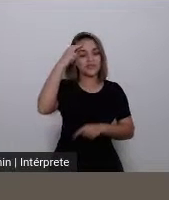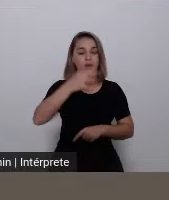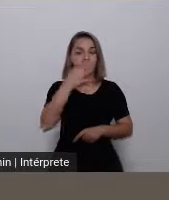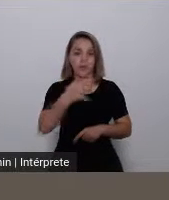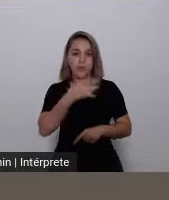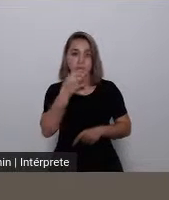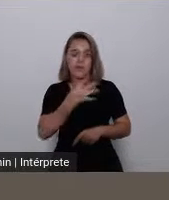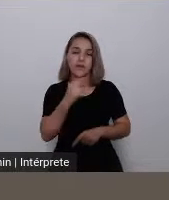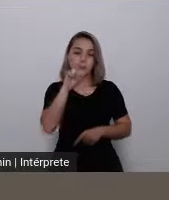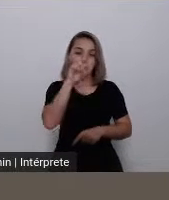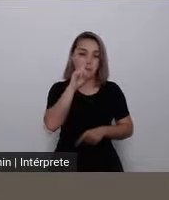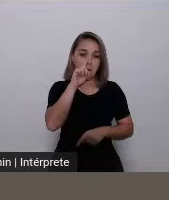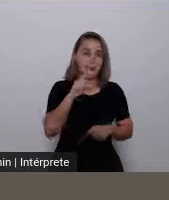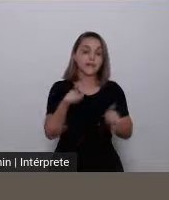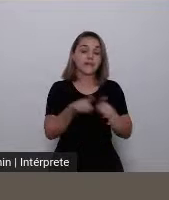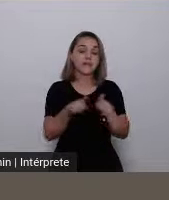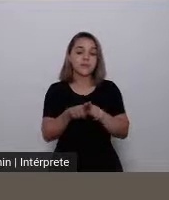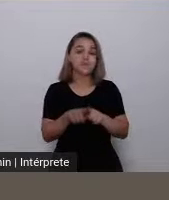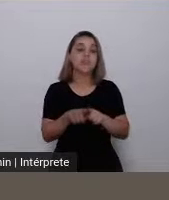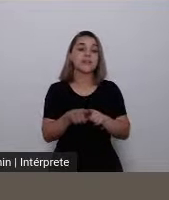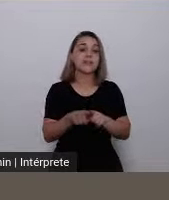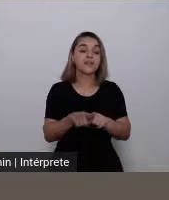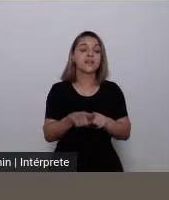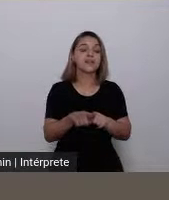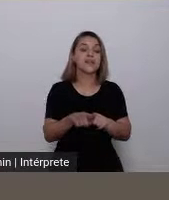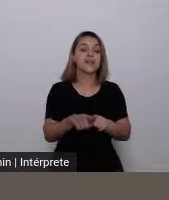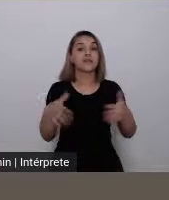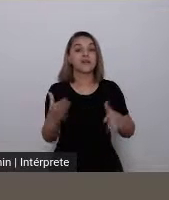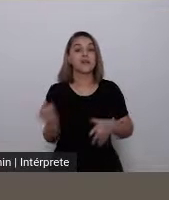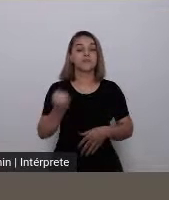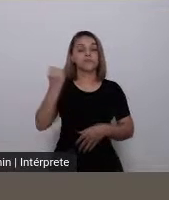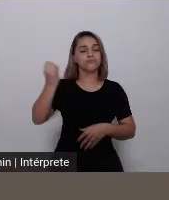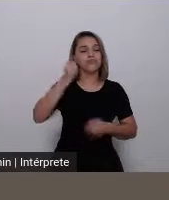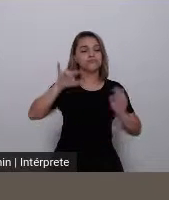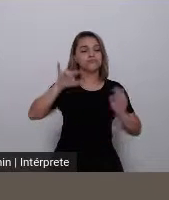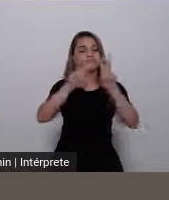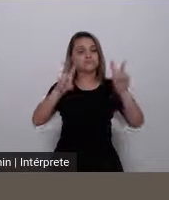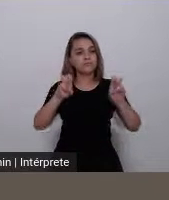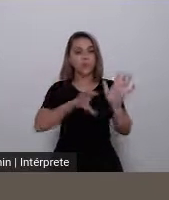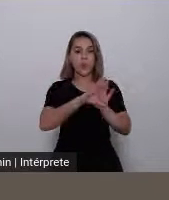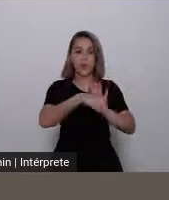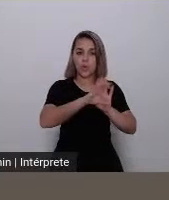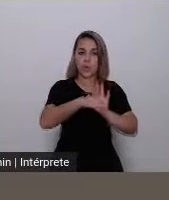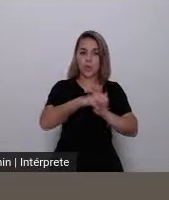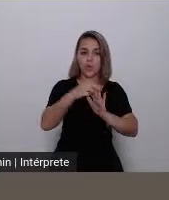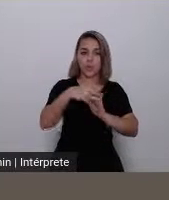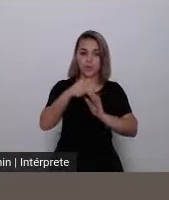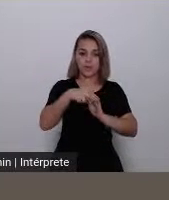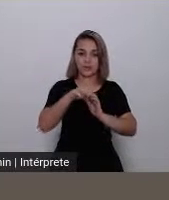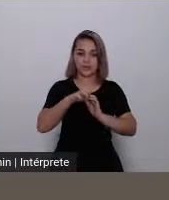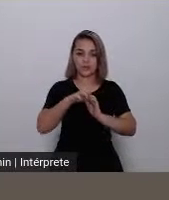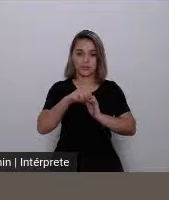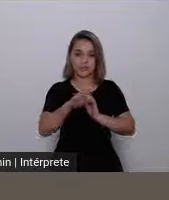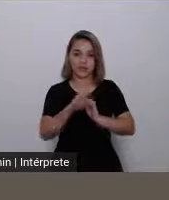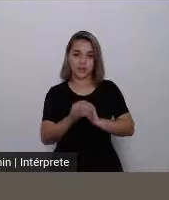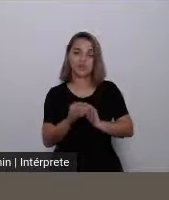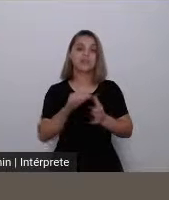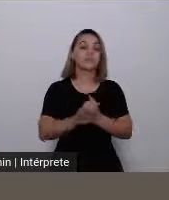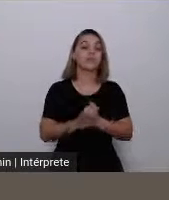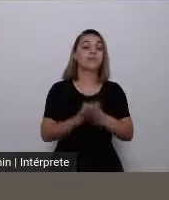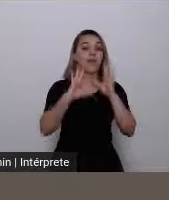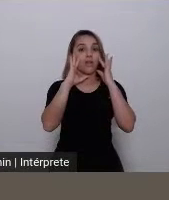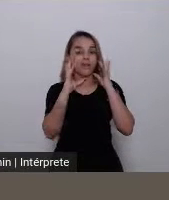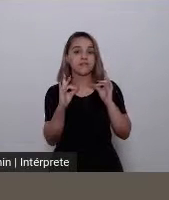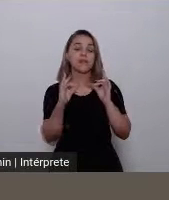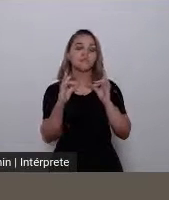certa e infrutífera. Corre-se ainda, importante aspecto para o conceito de monumento, o perigo de perder a atenção sobre novas demandas que se apresentam a